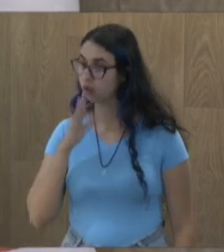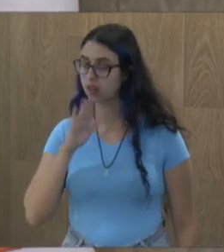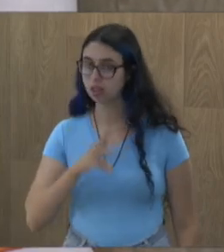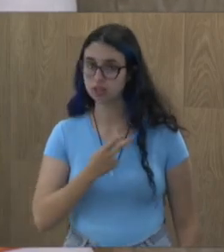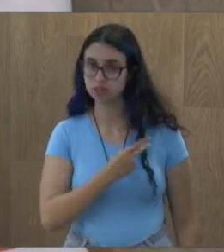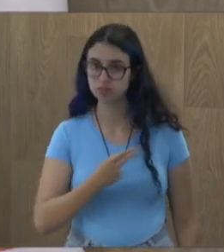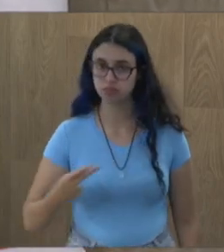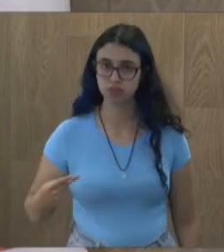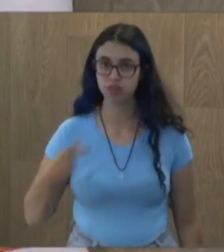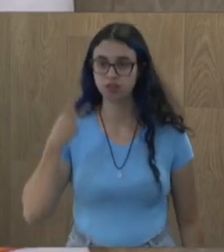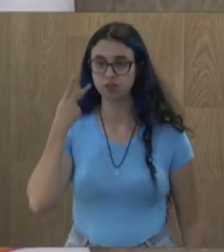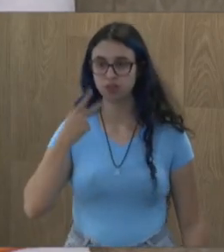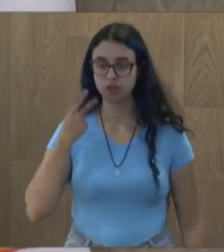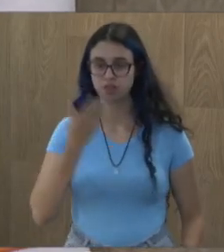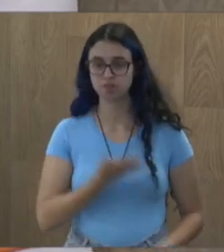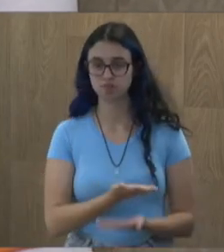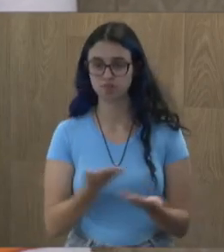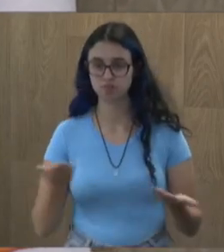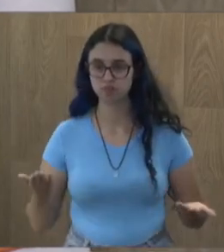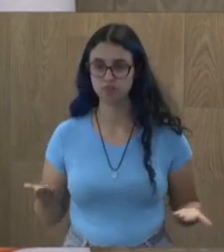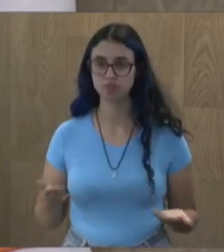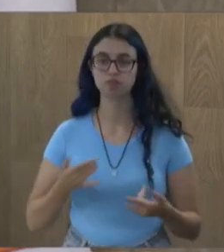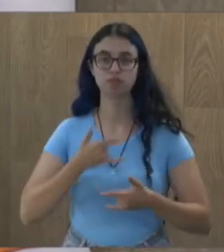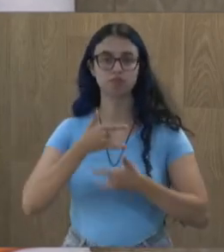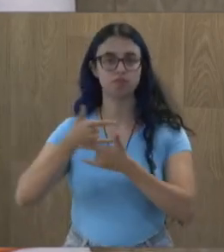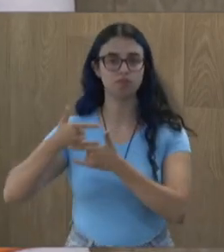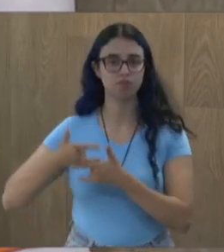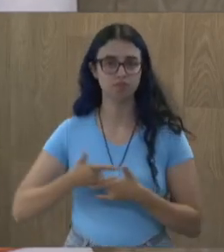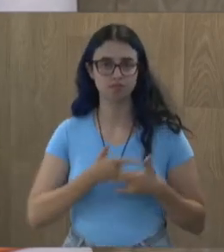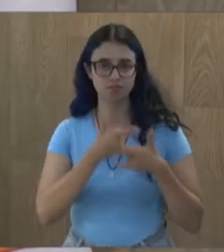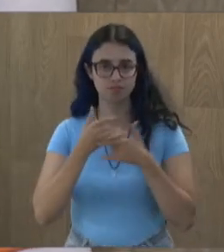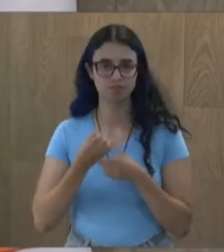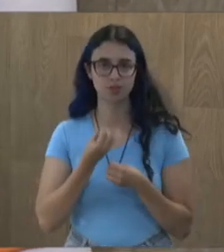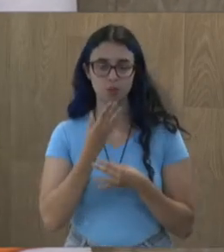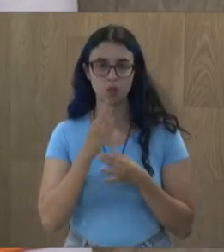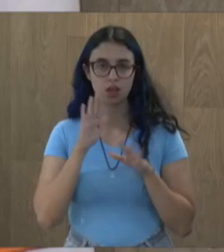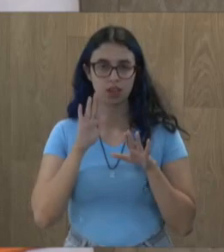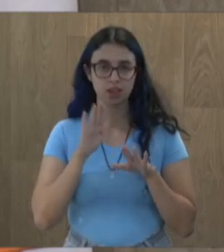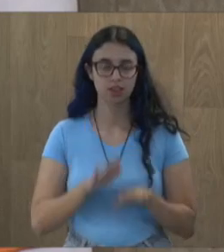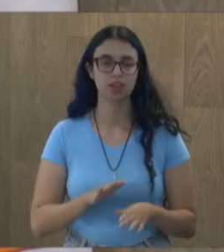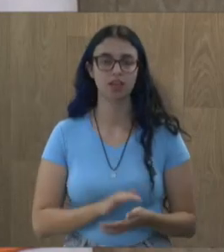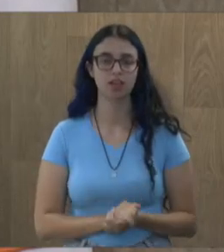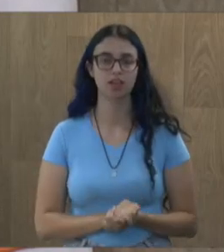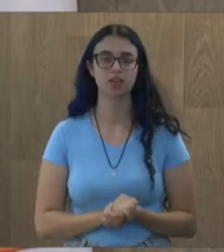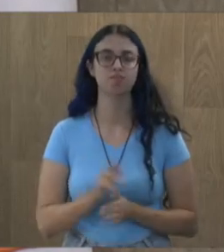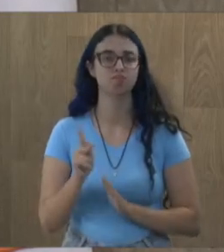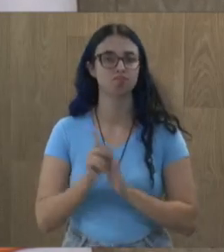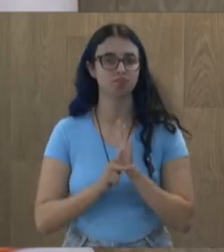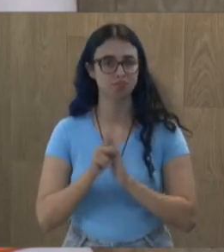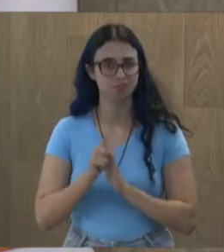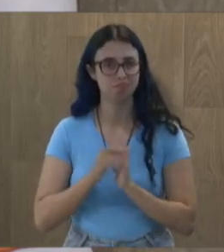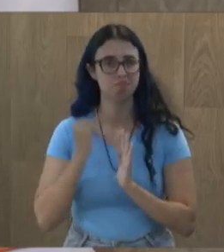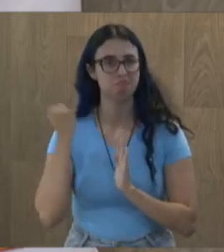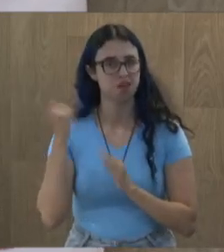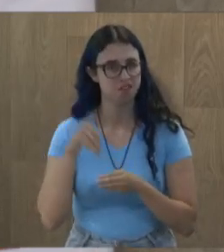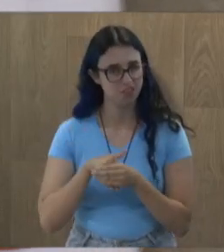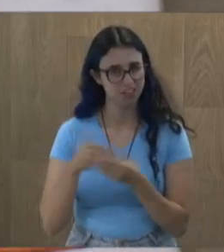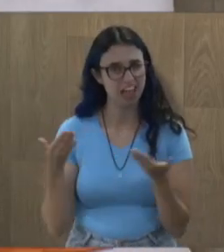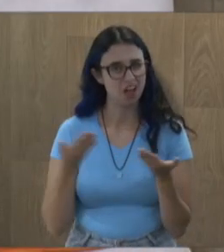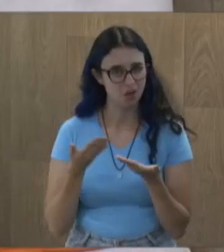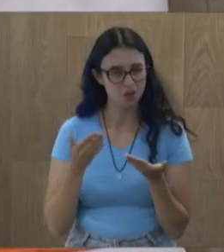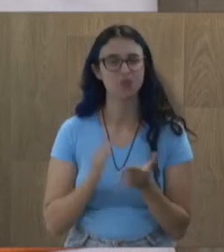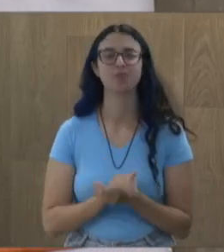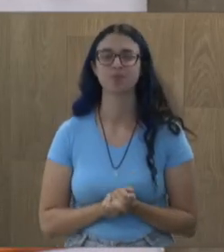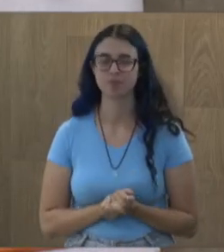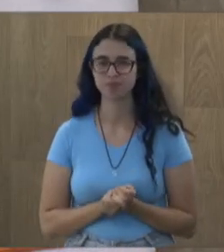presidente, vereadores, vereadores dessa casa, público acompanha em casa, público presidente dessa tarde hoje, projeto importante para ser apreciado aqui, pode